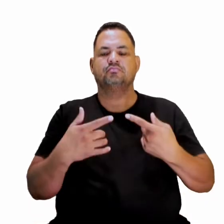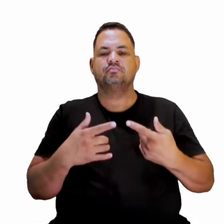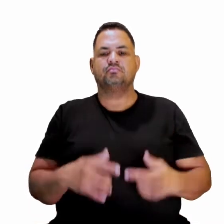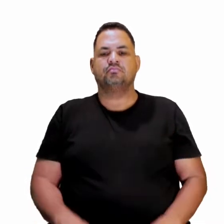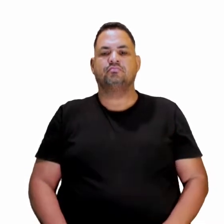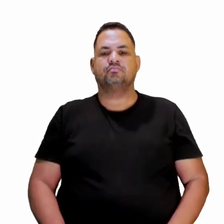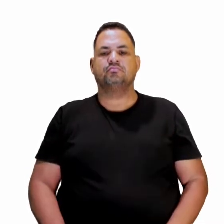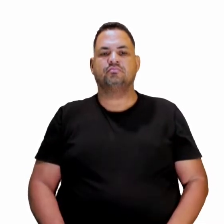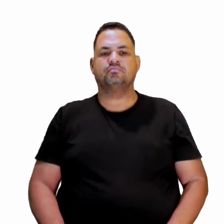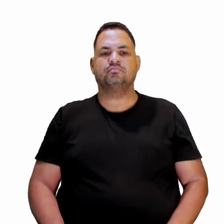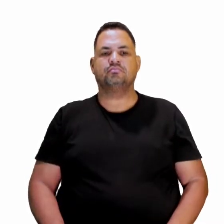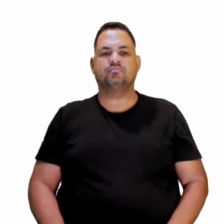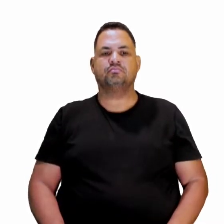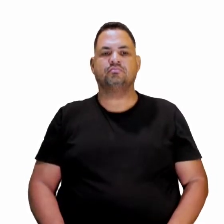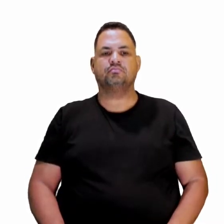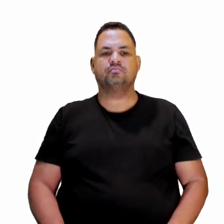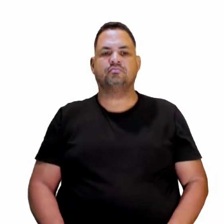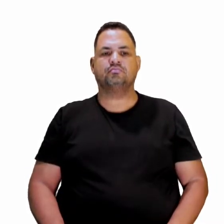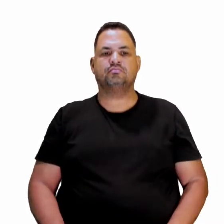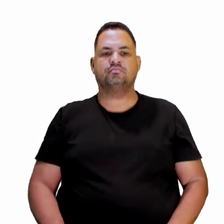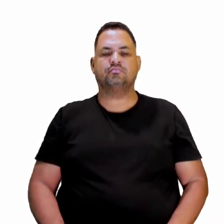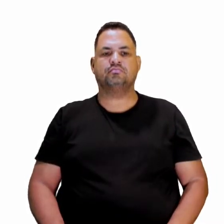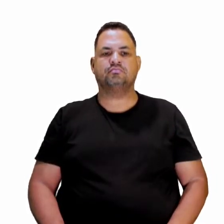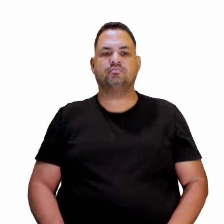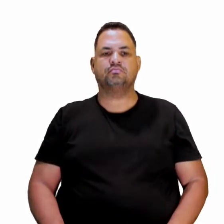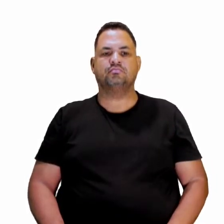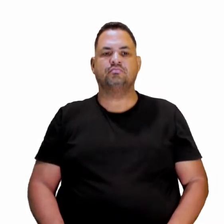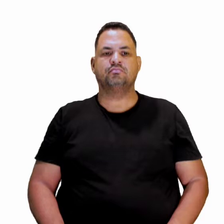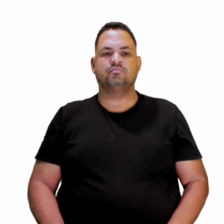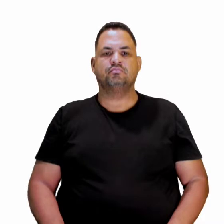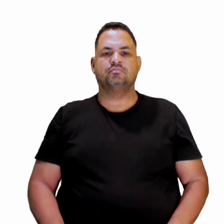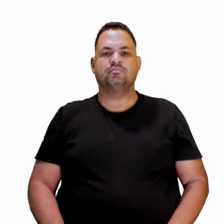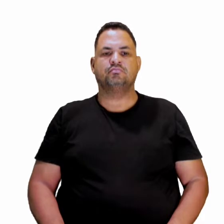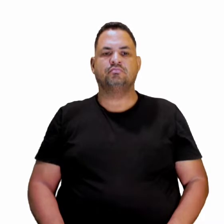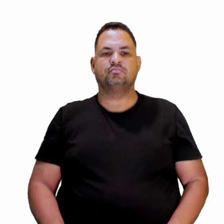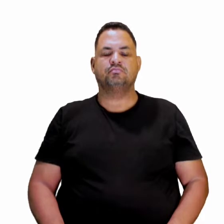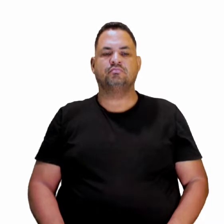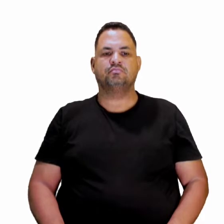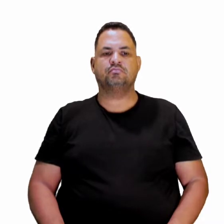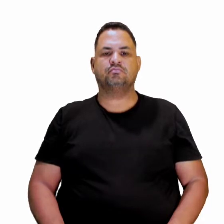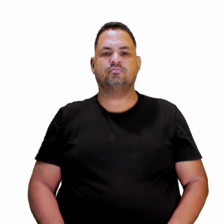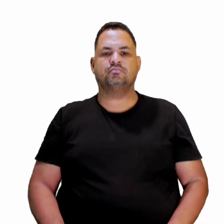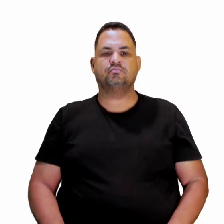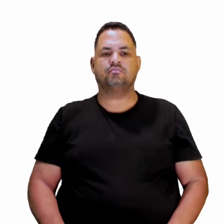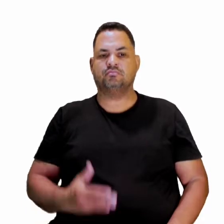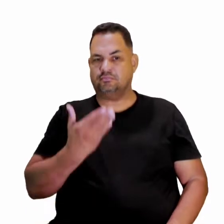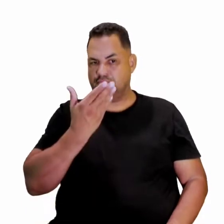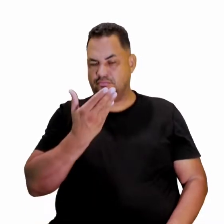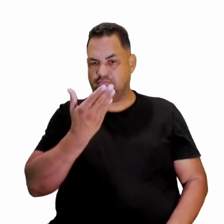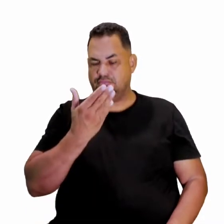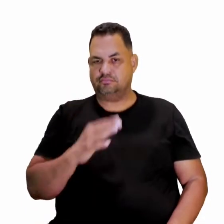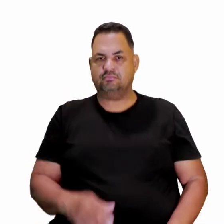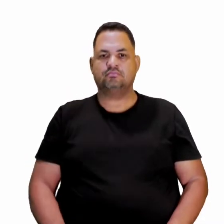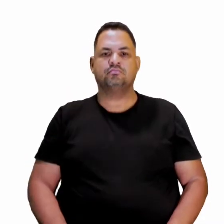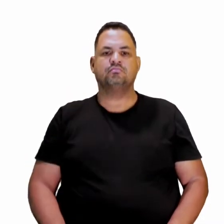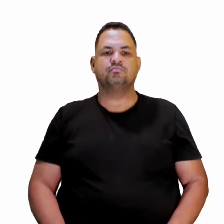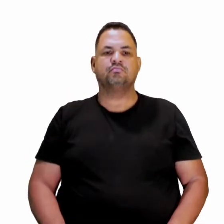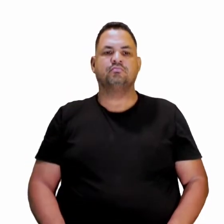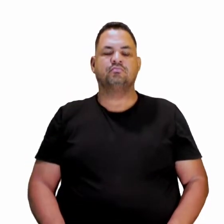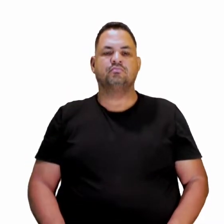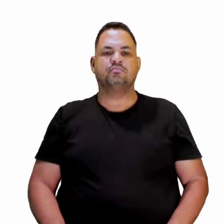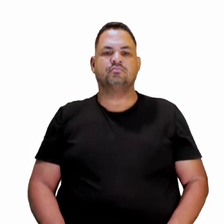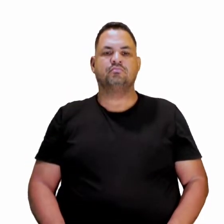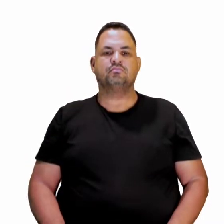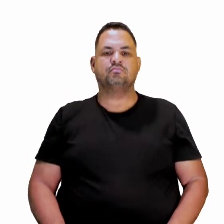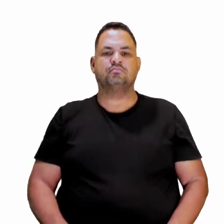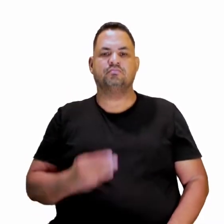ele é desta maneira. Order. Certo? To order, ou